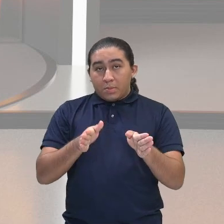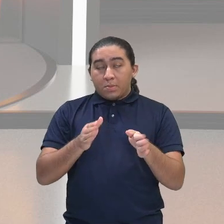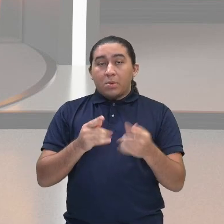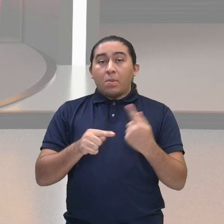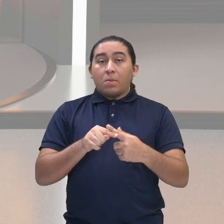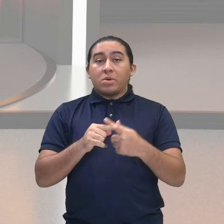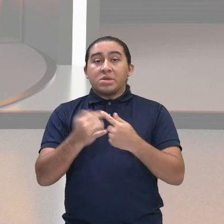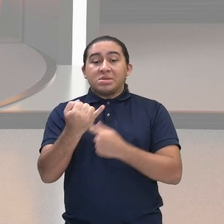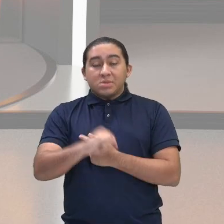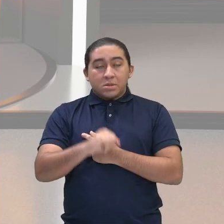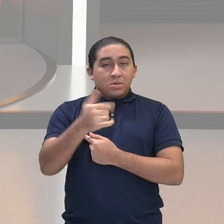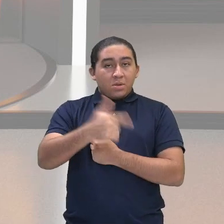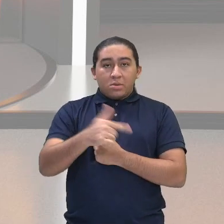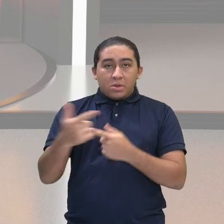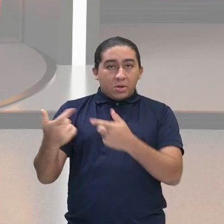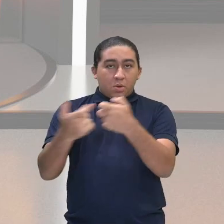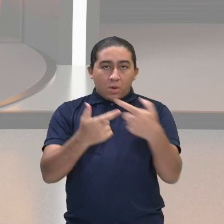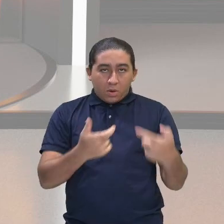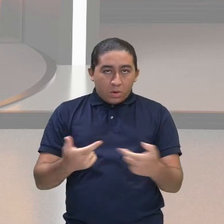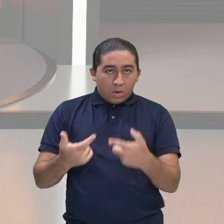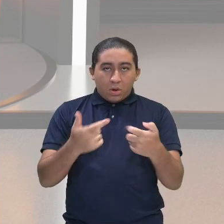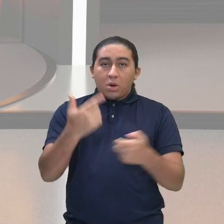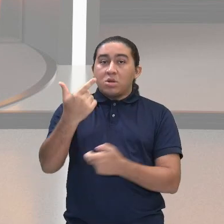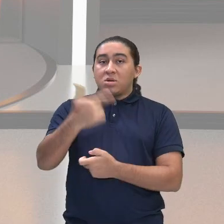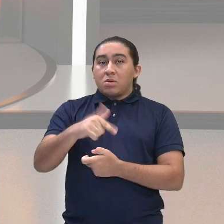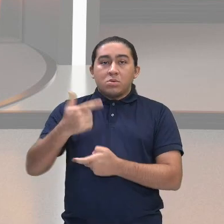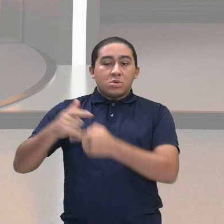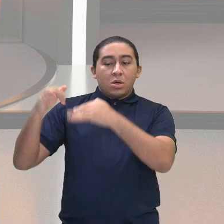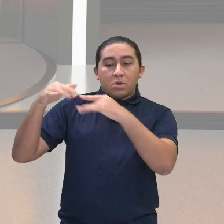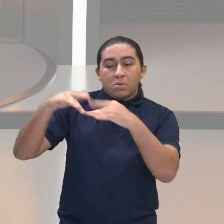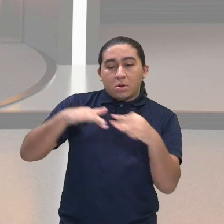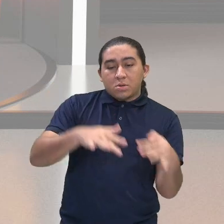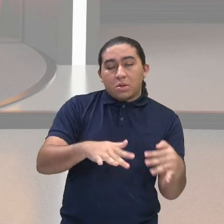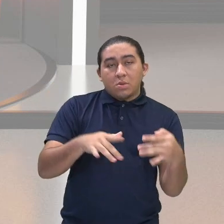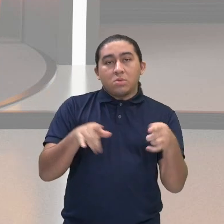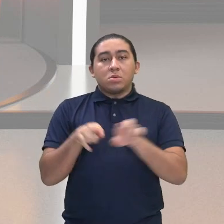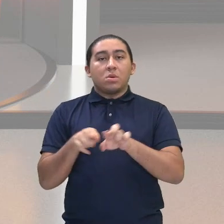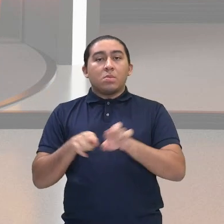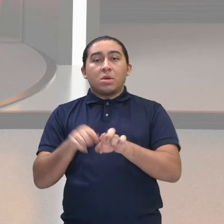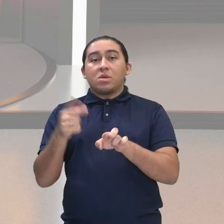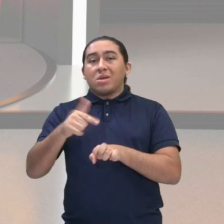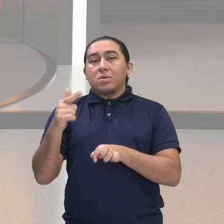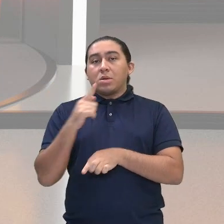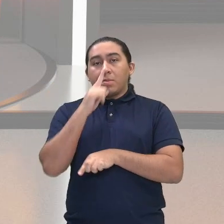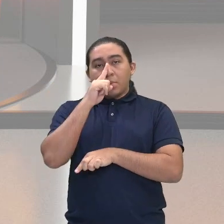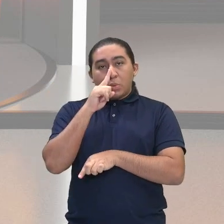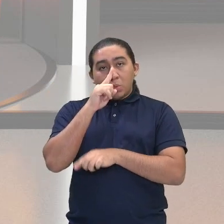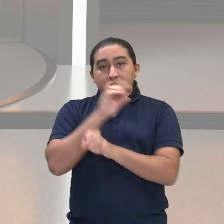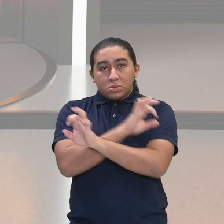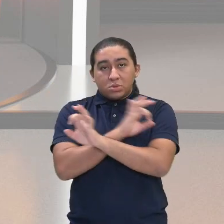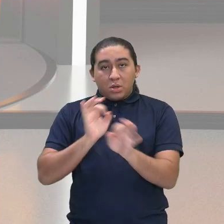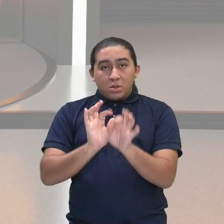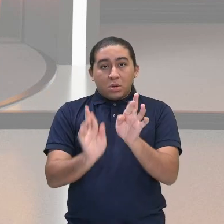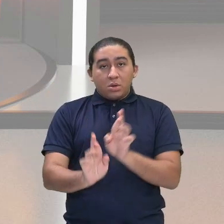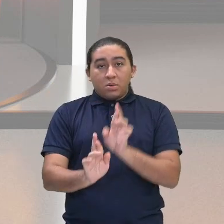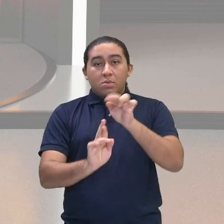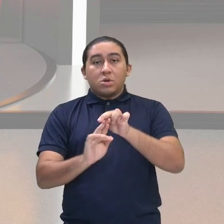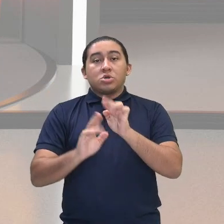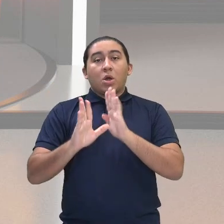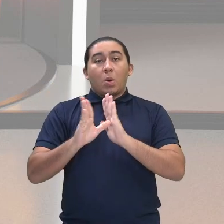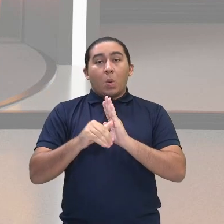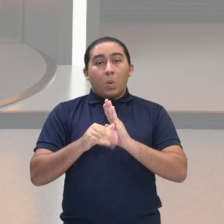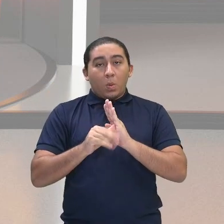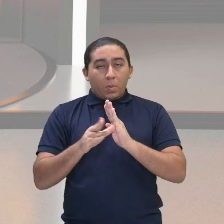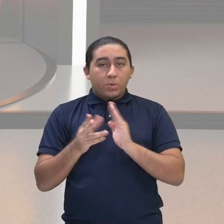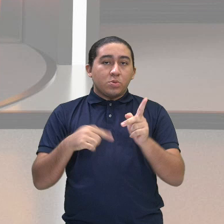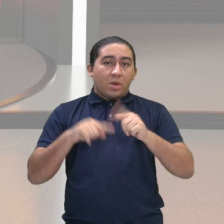há mais essas invasões, não temos mais esses perigos relativos de assalto de mercadorias e de mortes